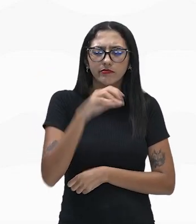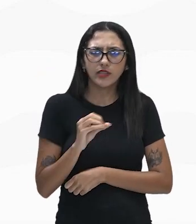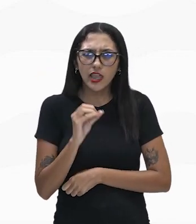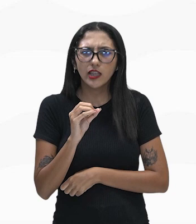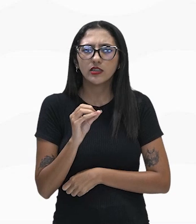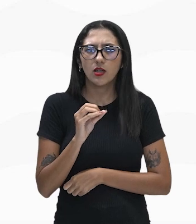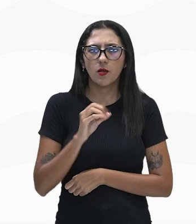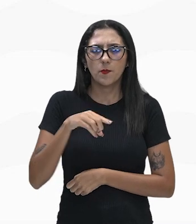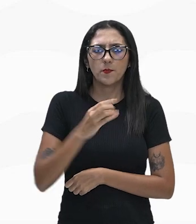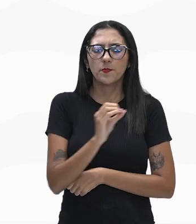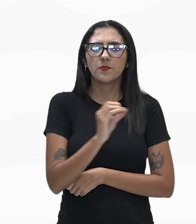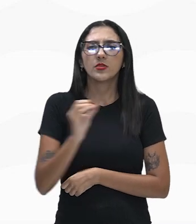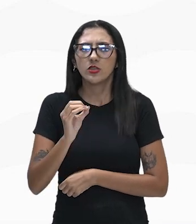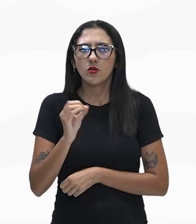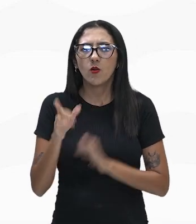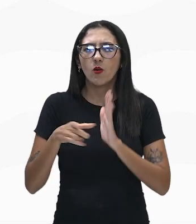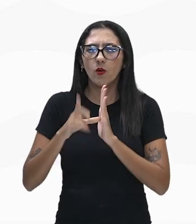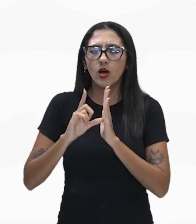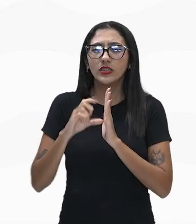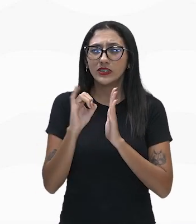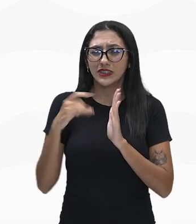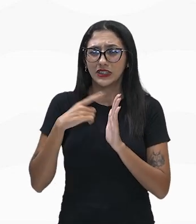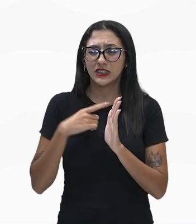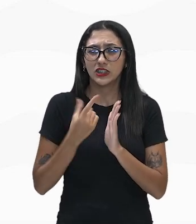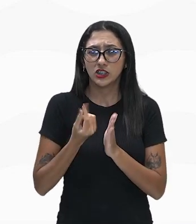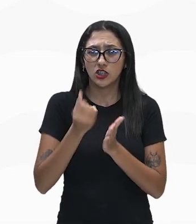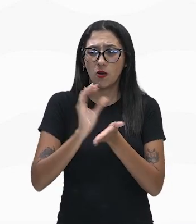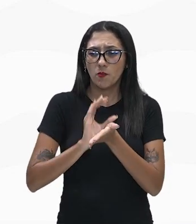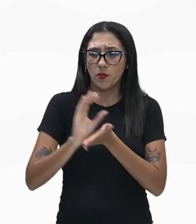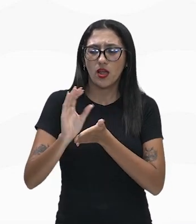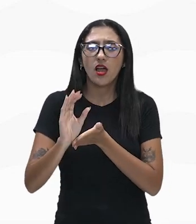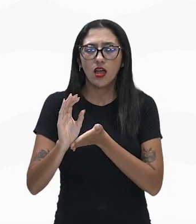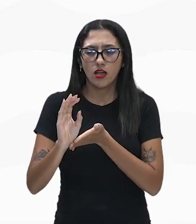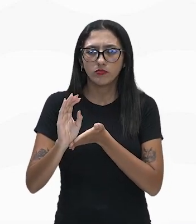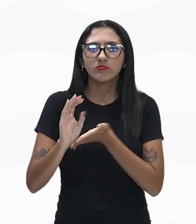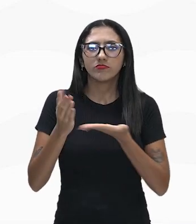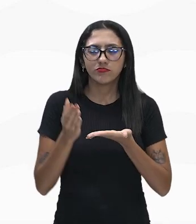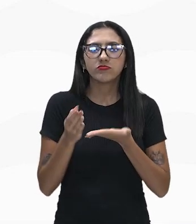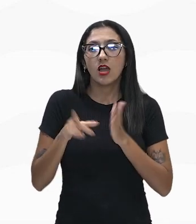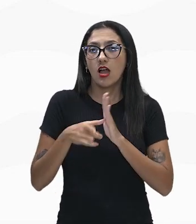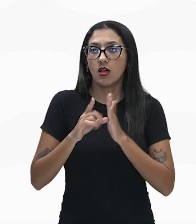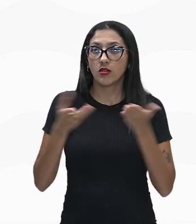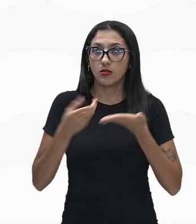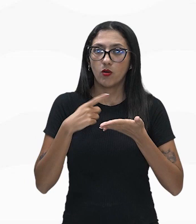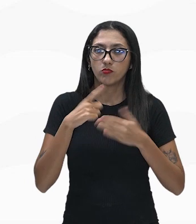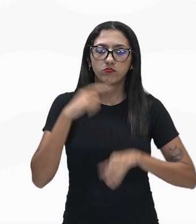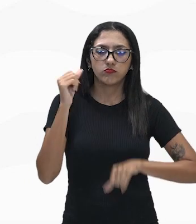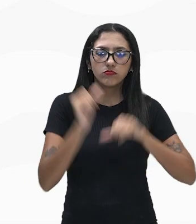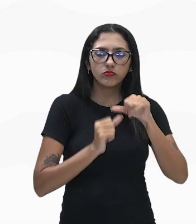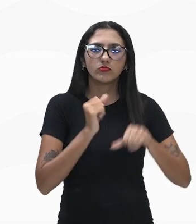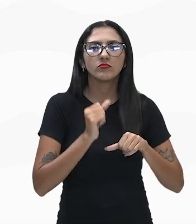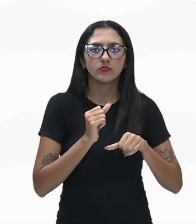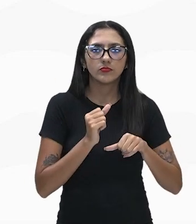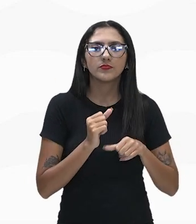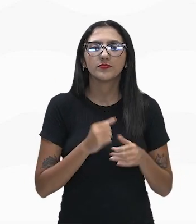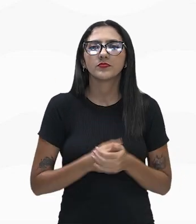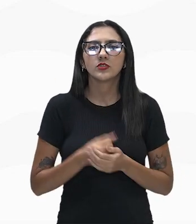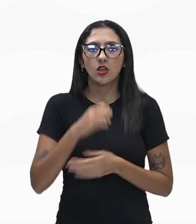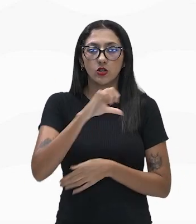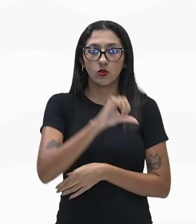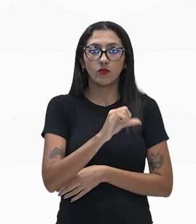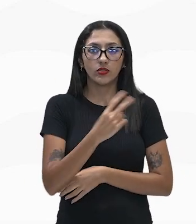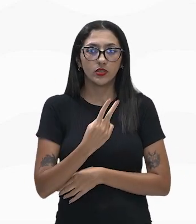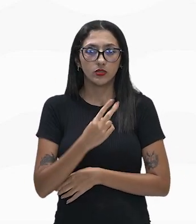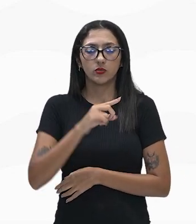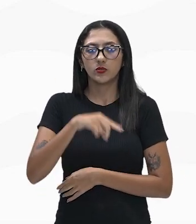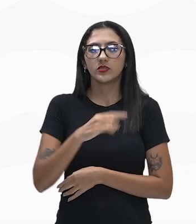você poderia pagar se fosse à vista, né, pagando a prazo, nessas 36 parcelas, você paga um total de 92